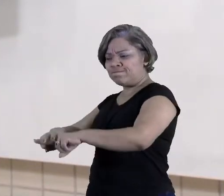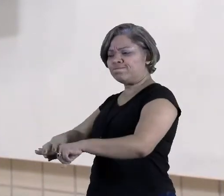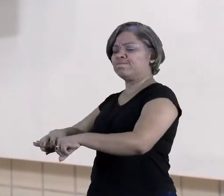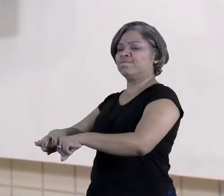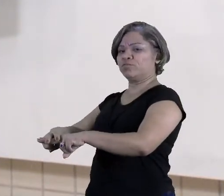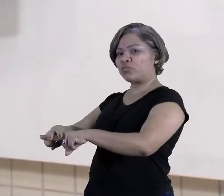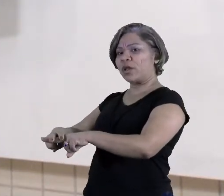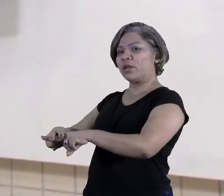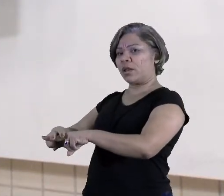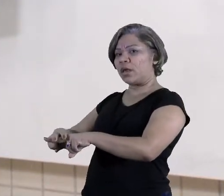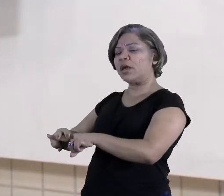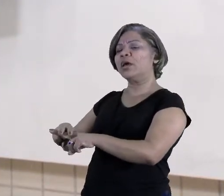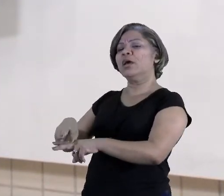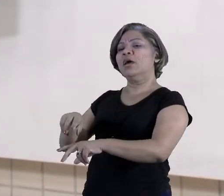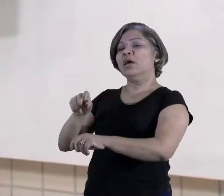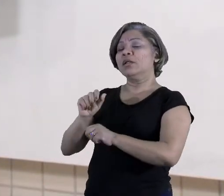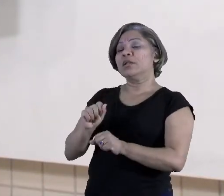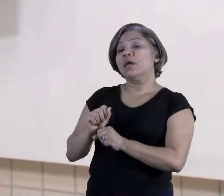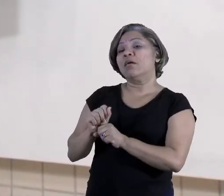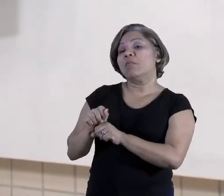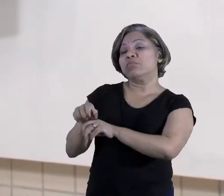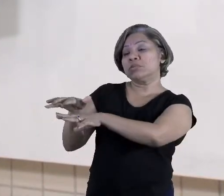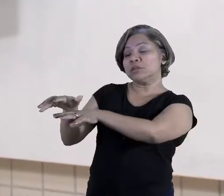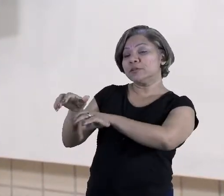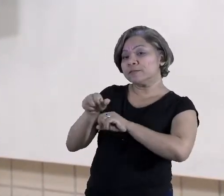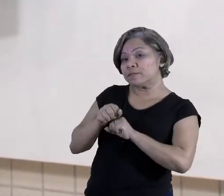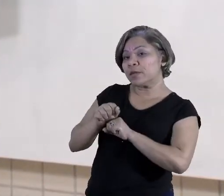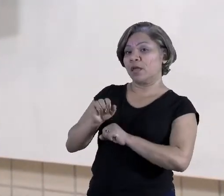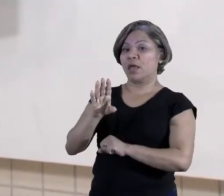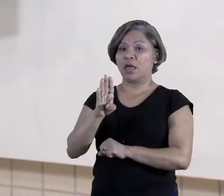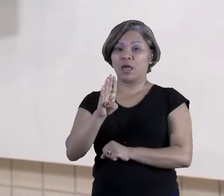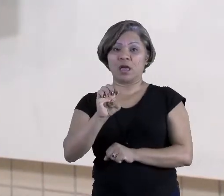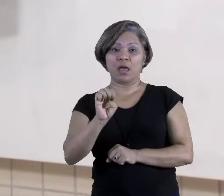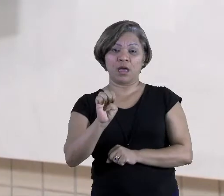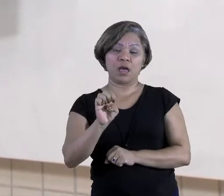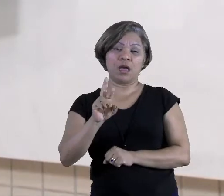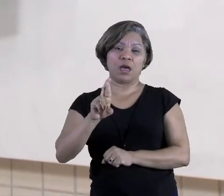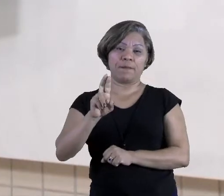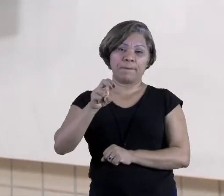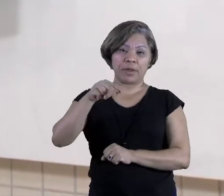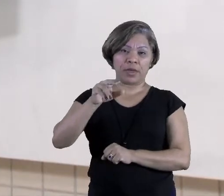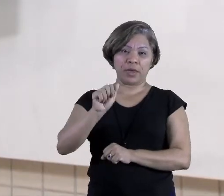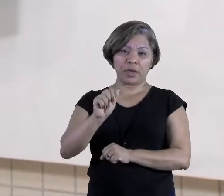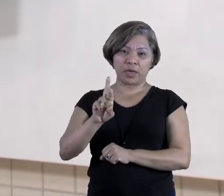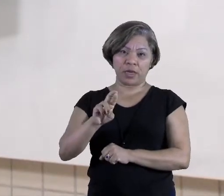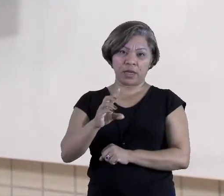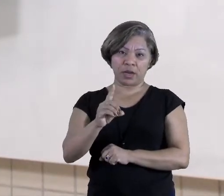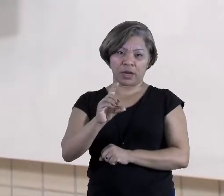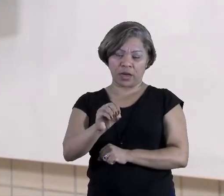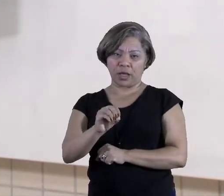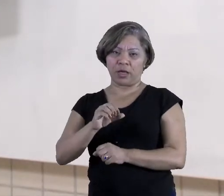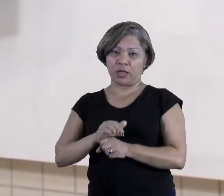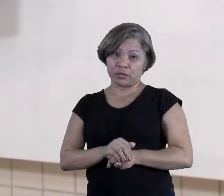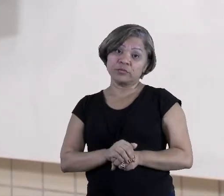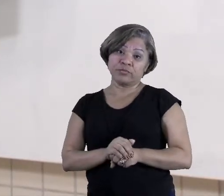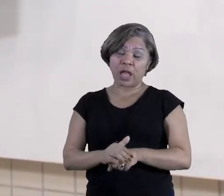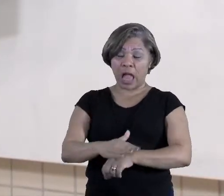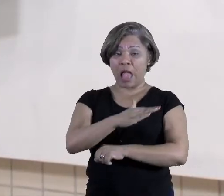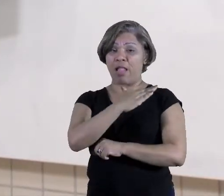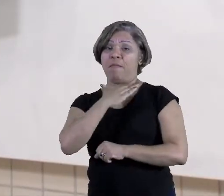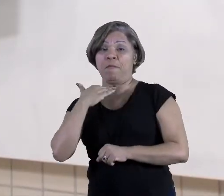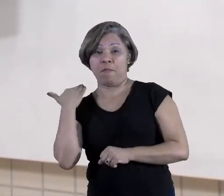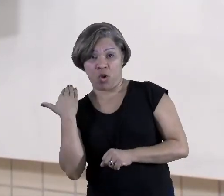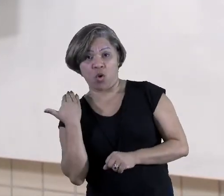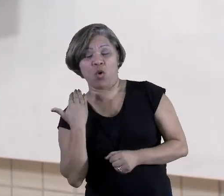dos aristocratas, né, de Olinda. Inclusive, o Bernardo Vieira é enviado para Portugal e ele morre em sua cela intoxicado. Ele